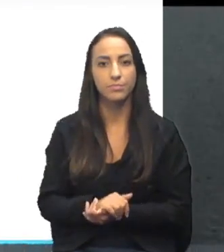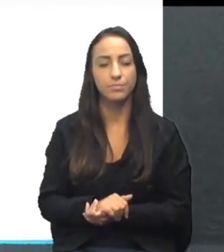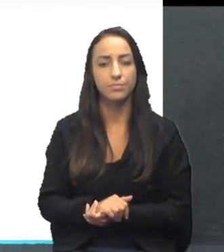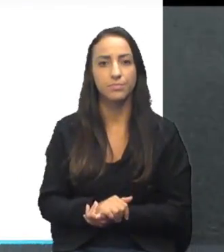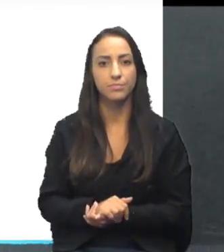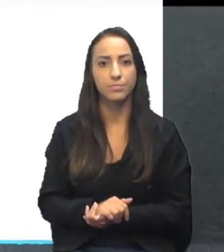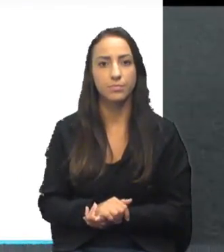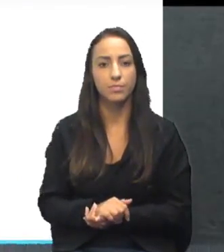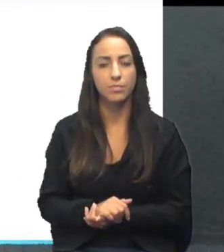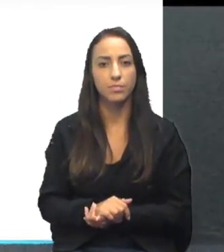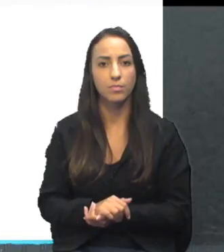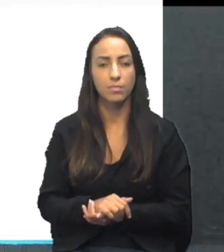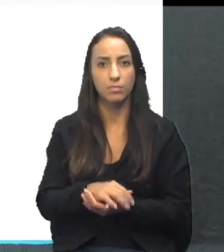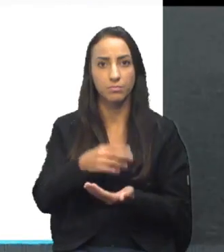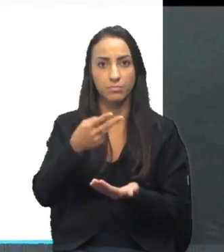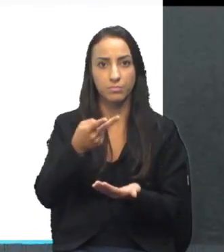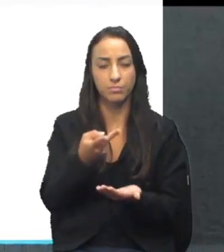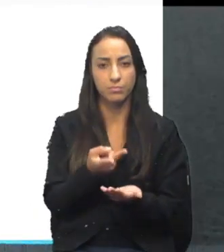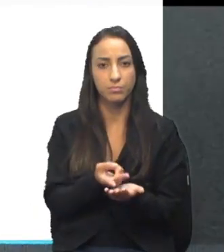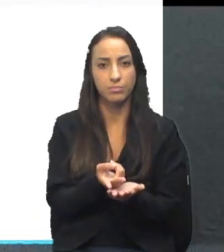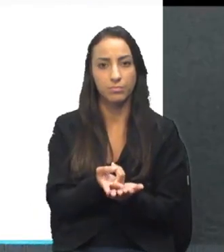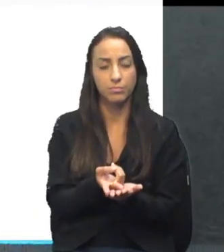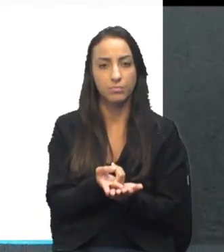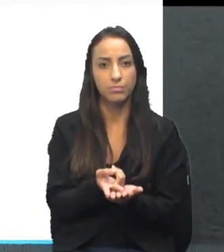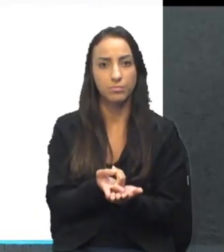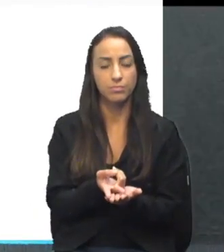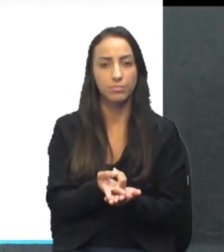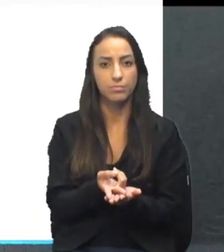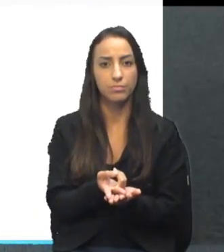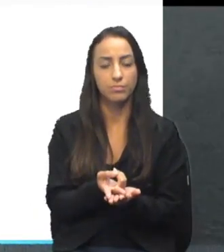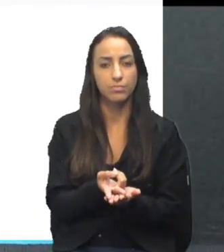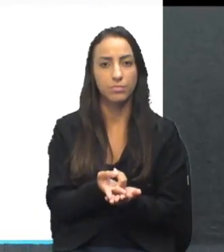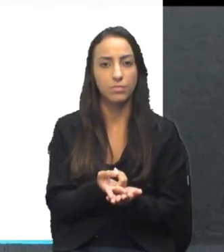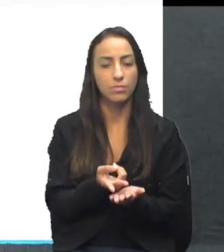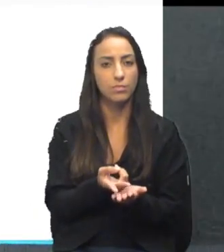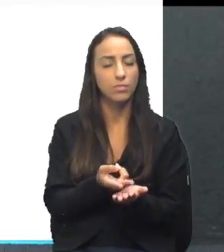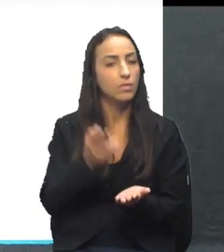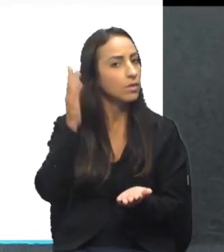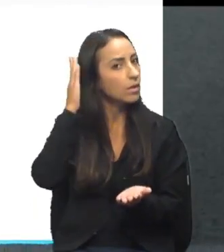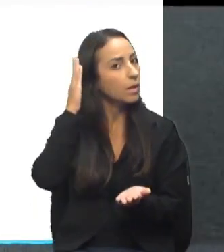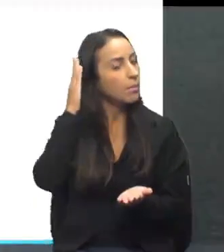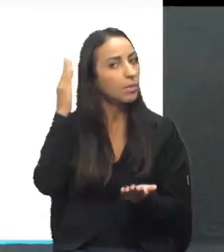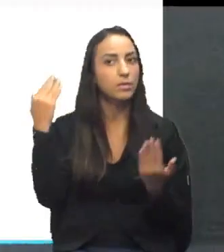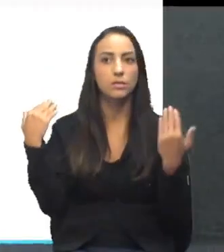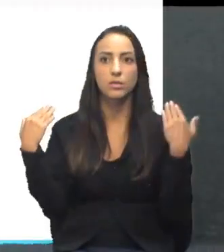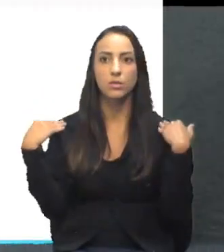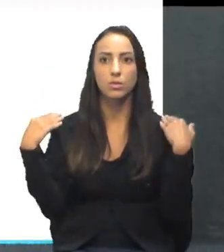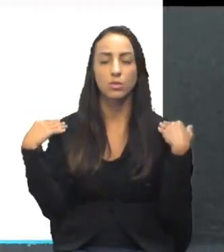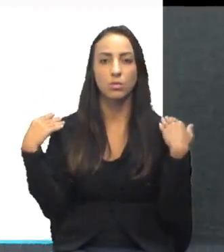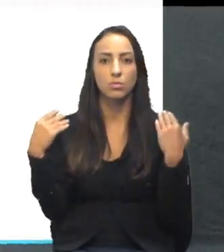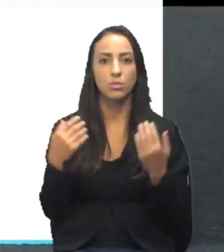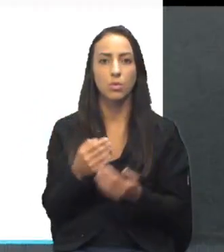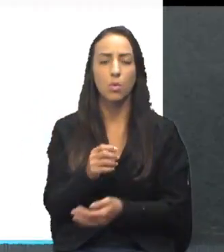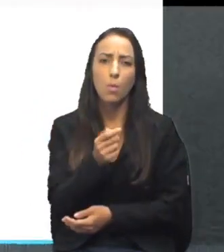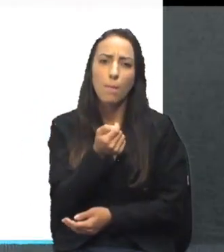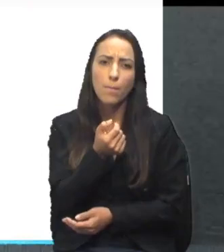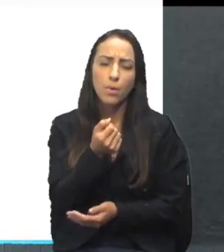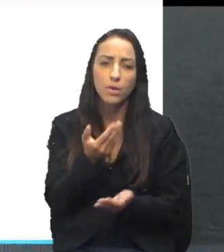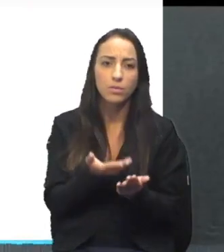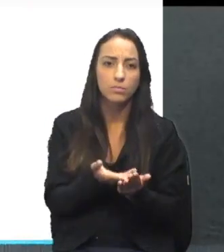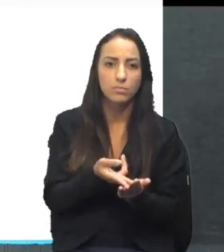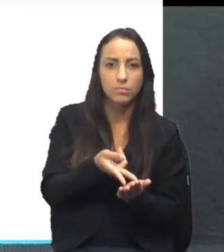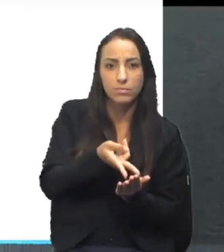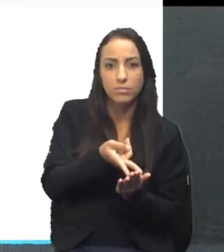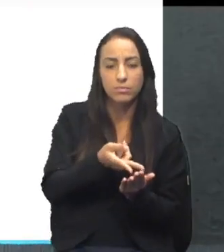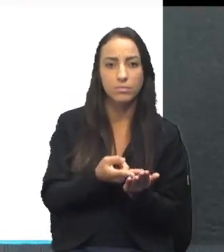posição, o paciente ele fica deitado de costas, com a cabeça e os ombros ligeiramente